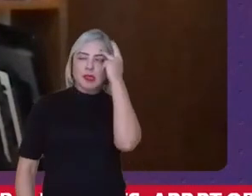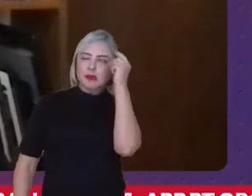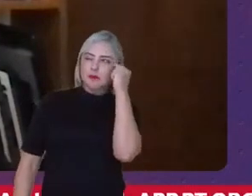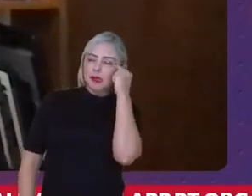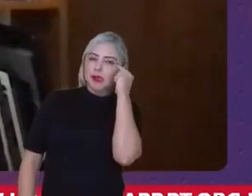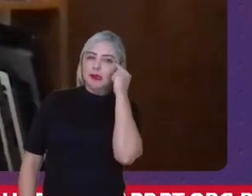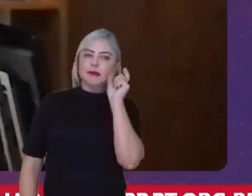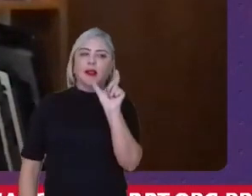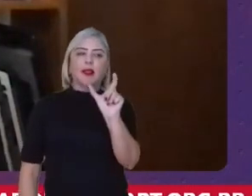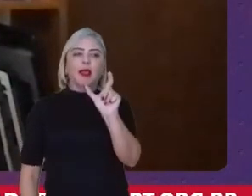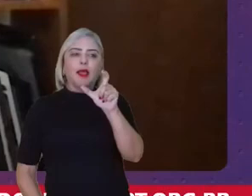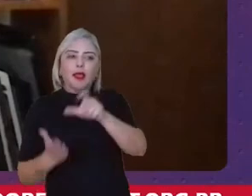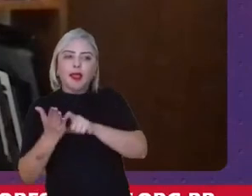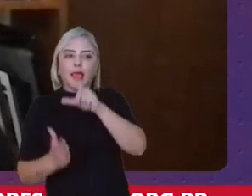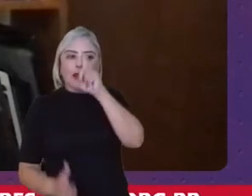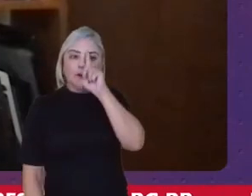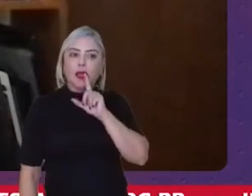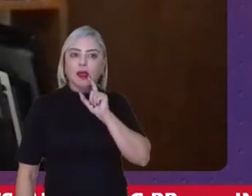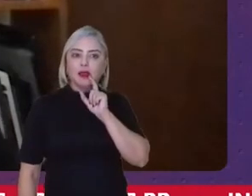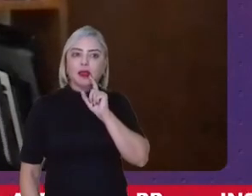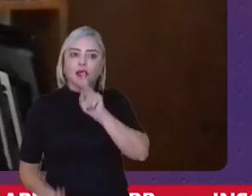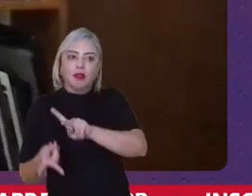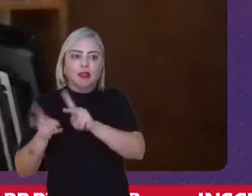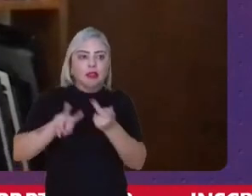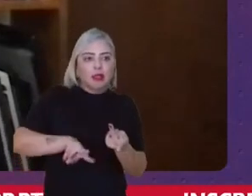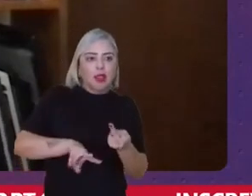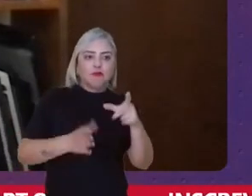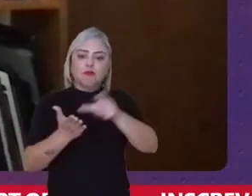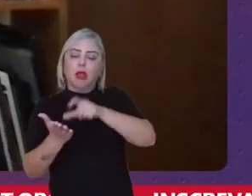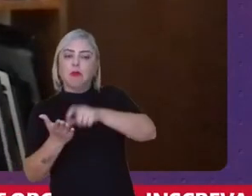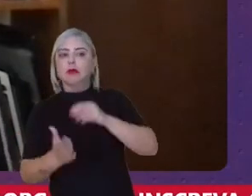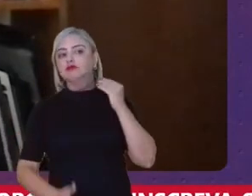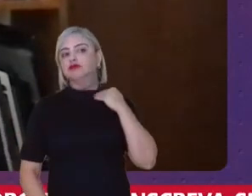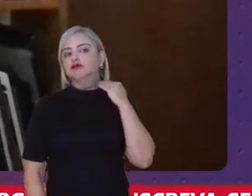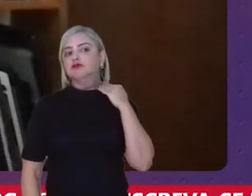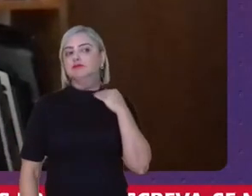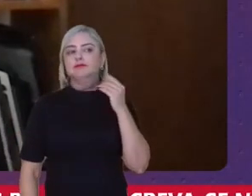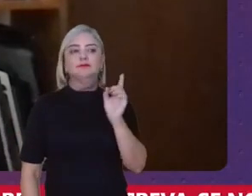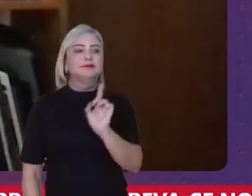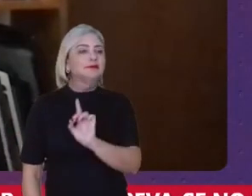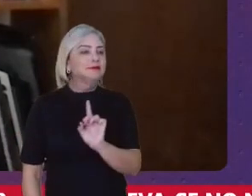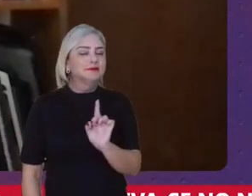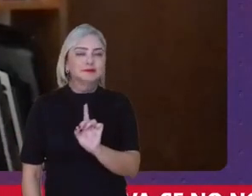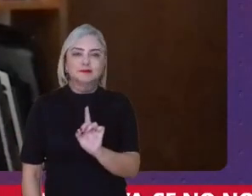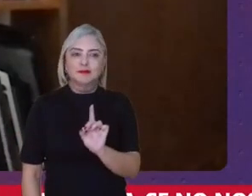naquele cartãozinho amarelo transferindo dinheiro para a conta bancária,